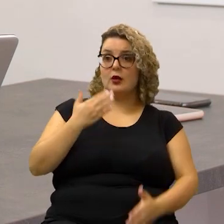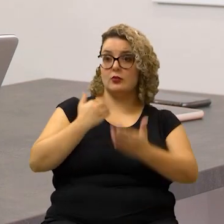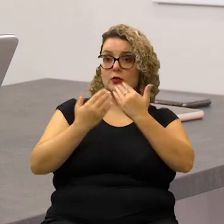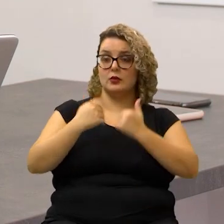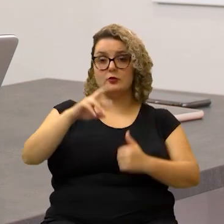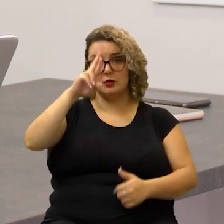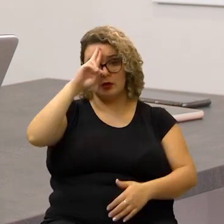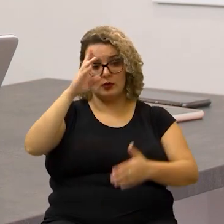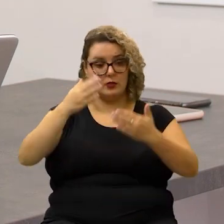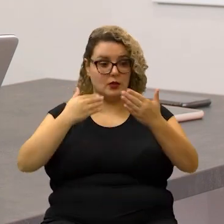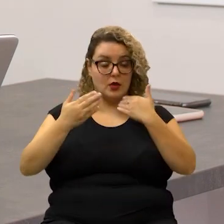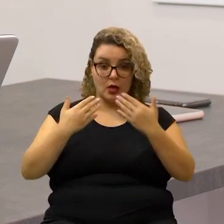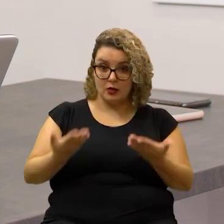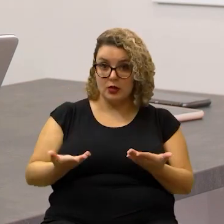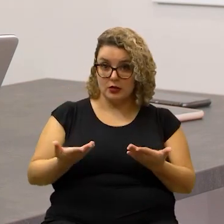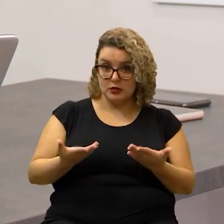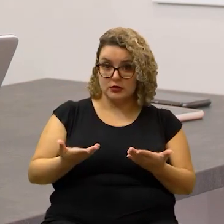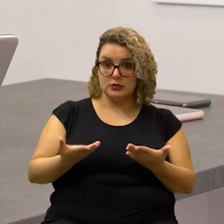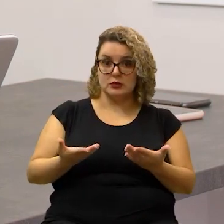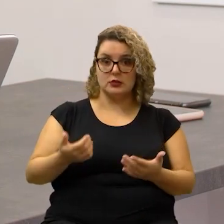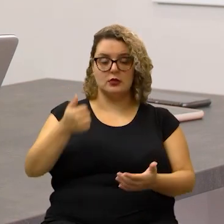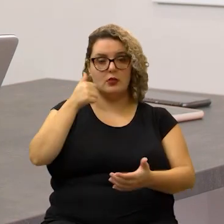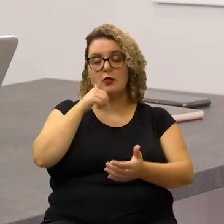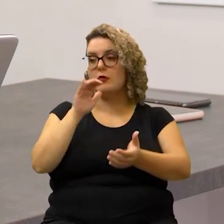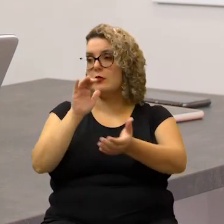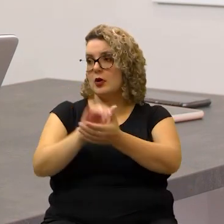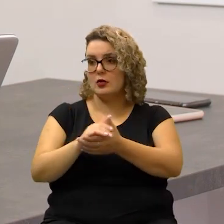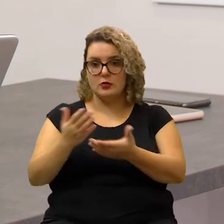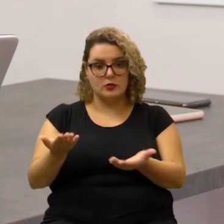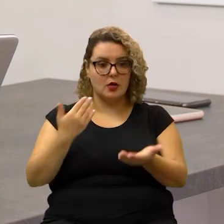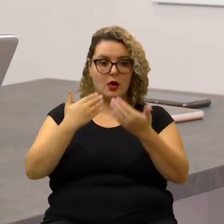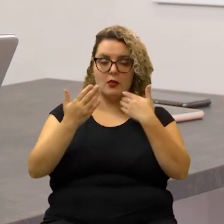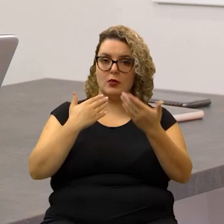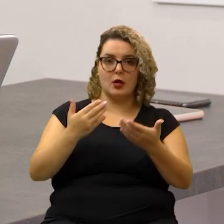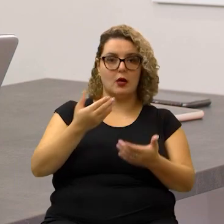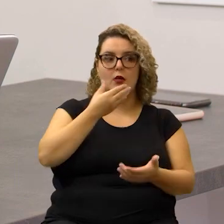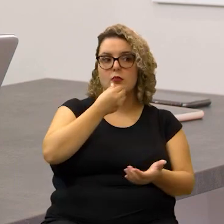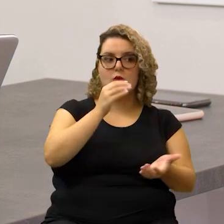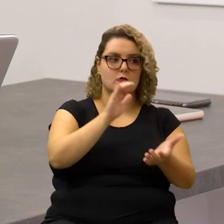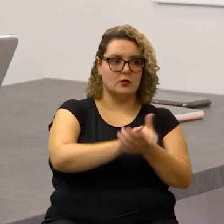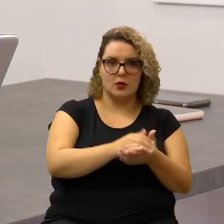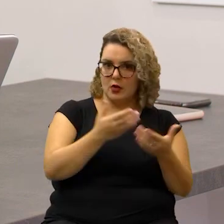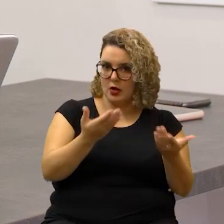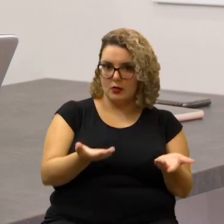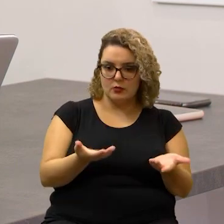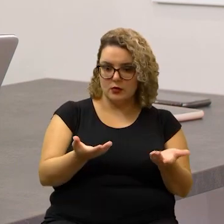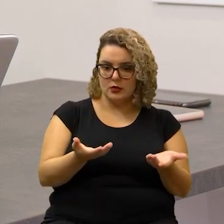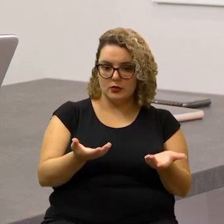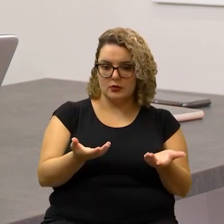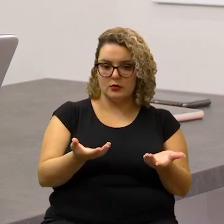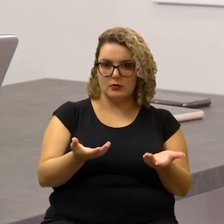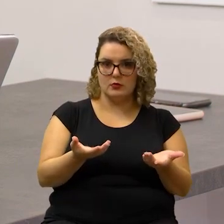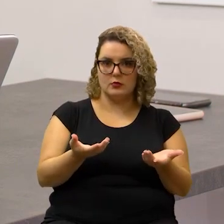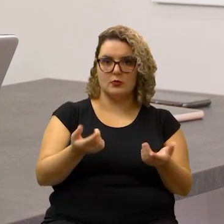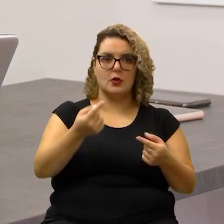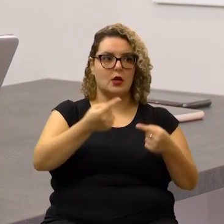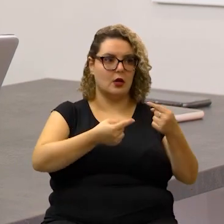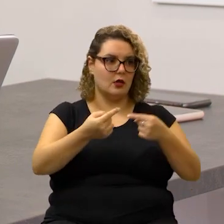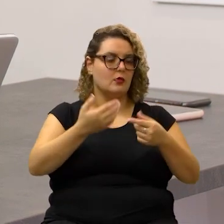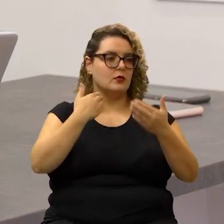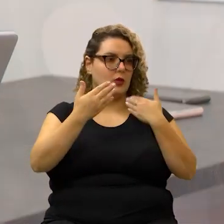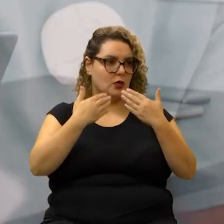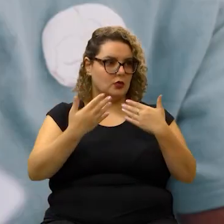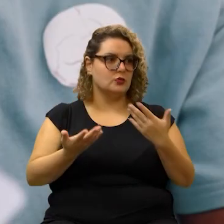no almoço conversando, né, com a minha esposa, conversando lá com o meu marido, e aí a gente... A questão